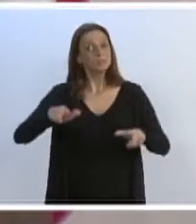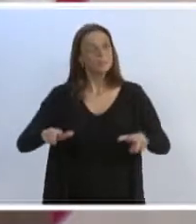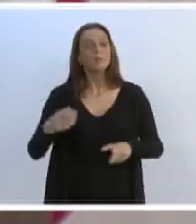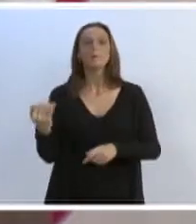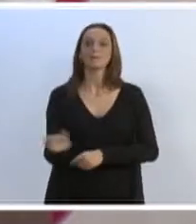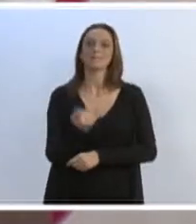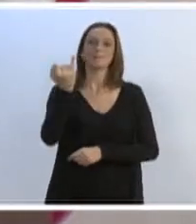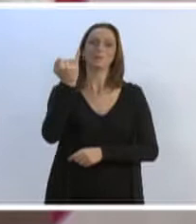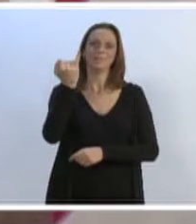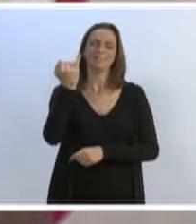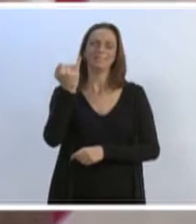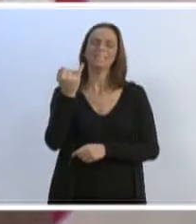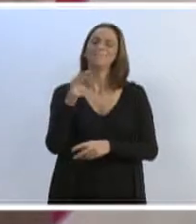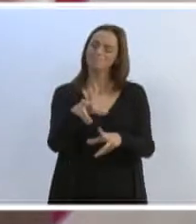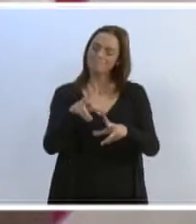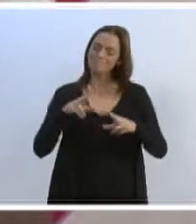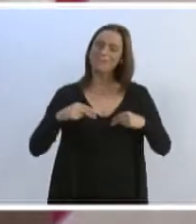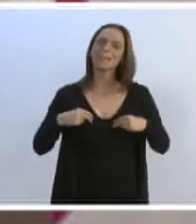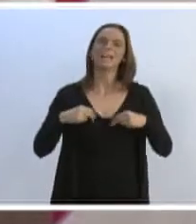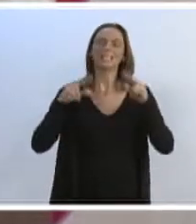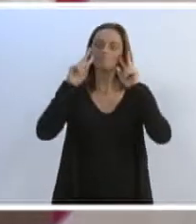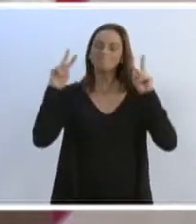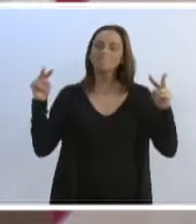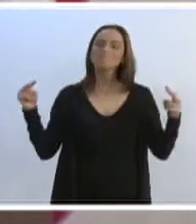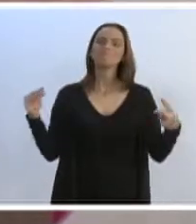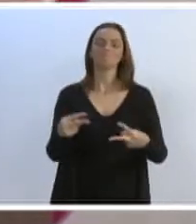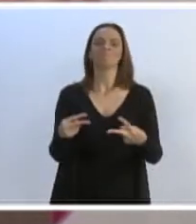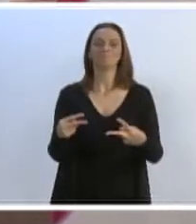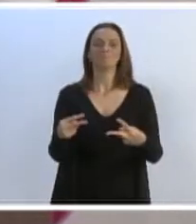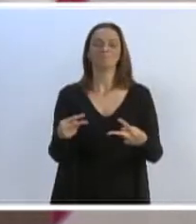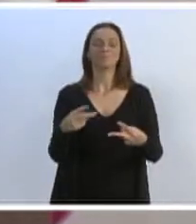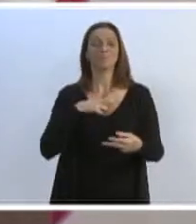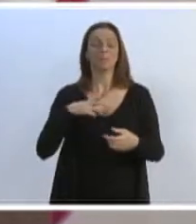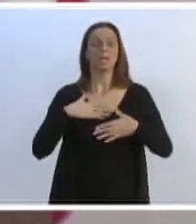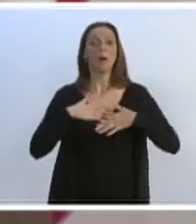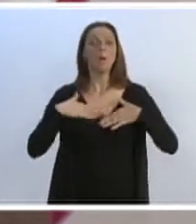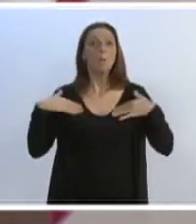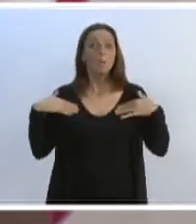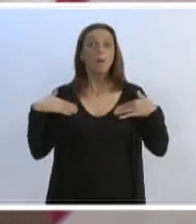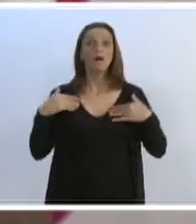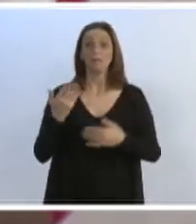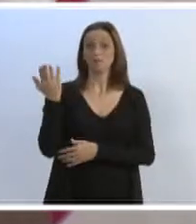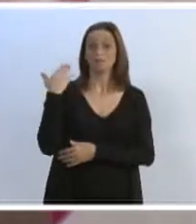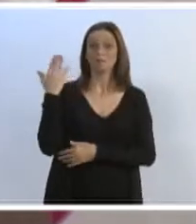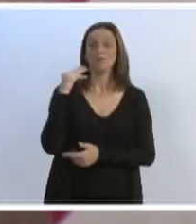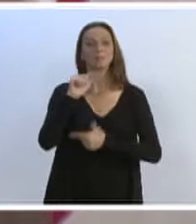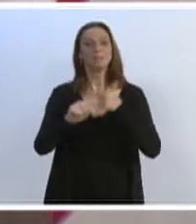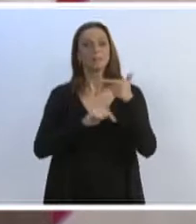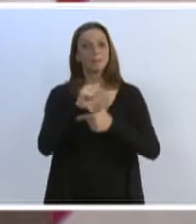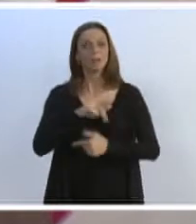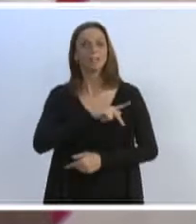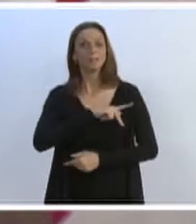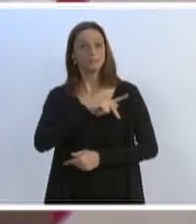Cadernos, pelo que representa uma revista, uma publicação dessa